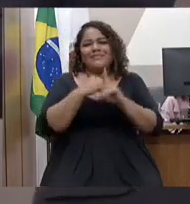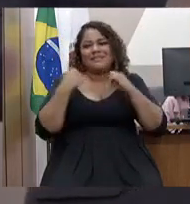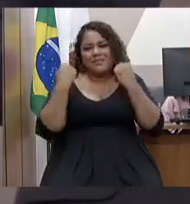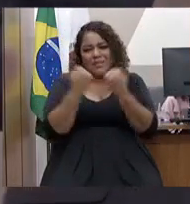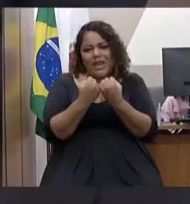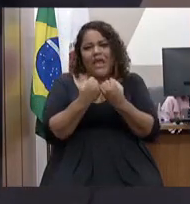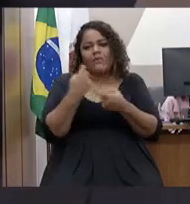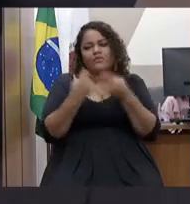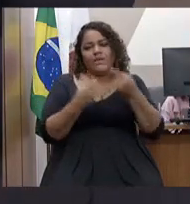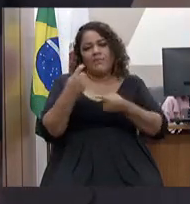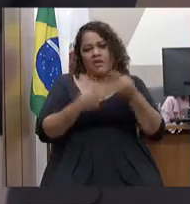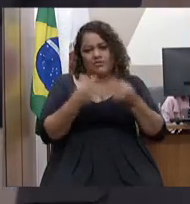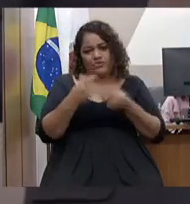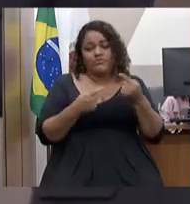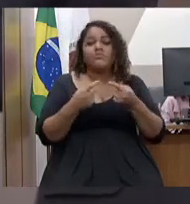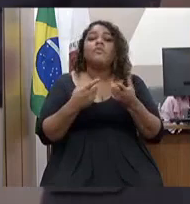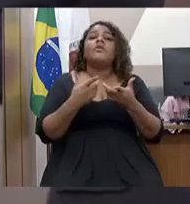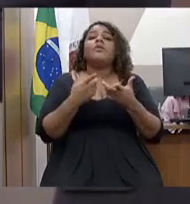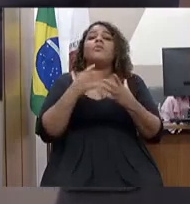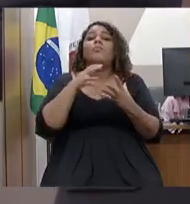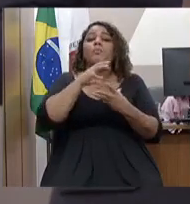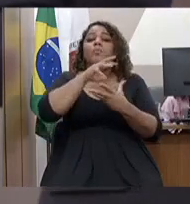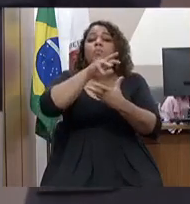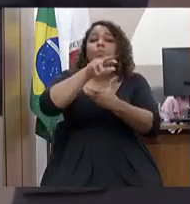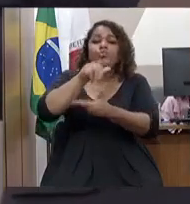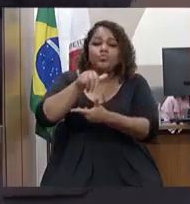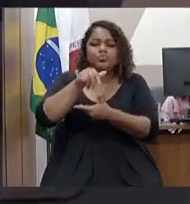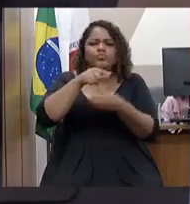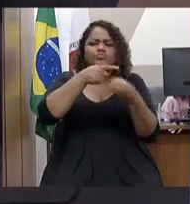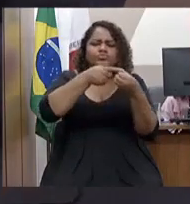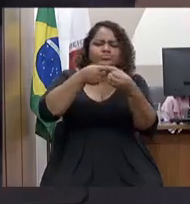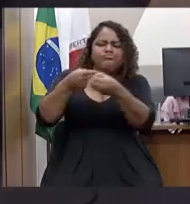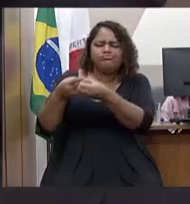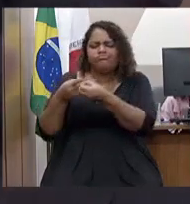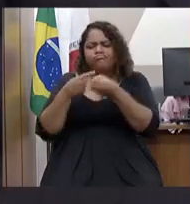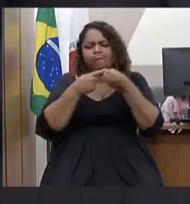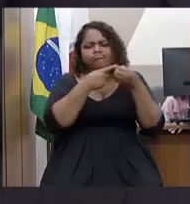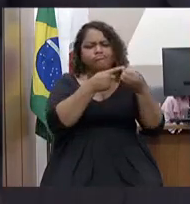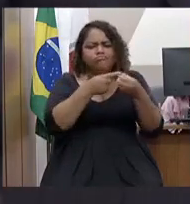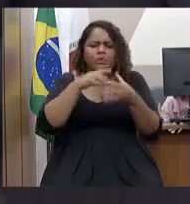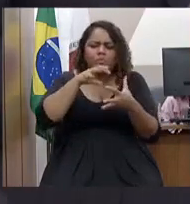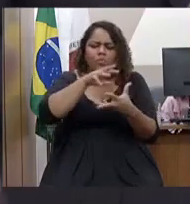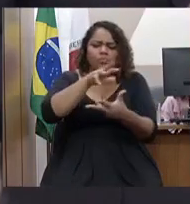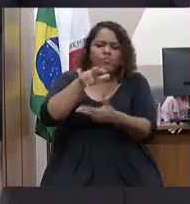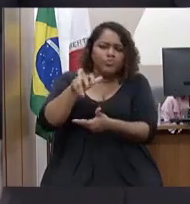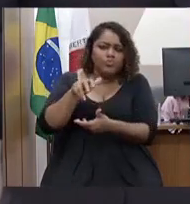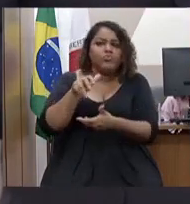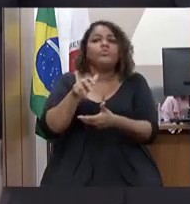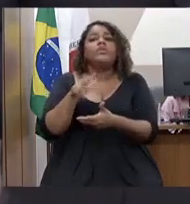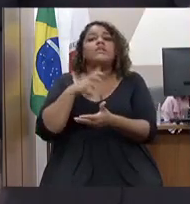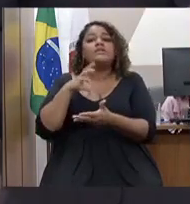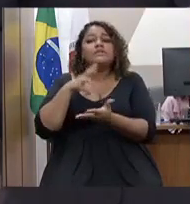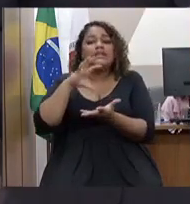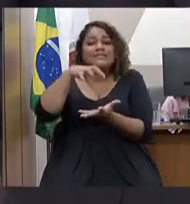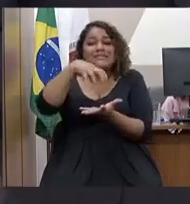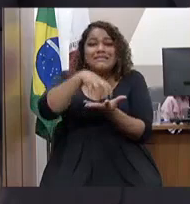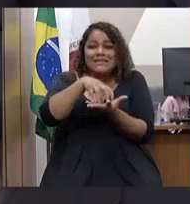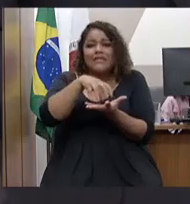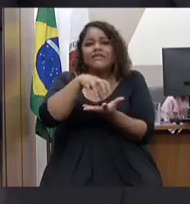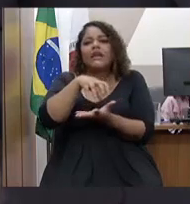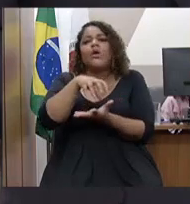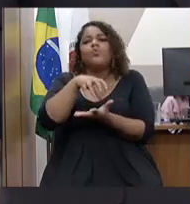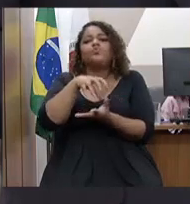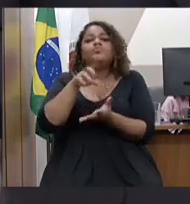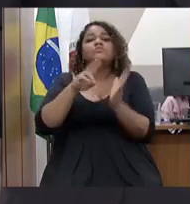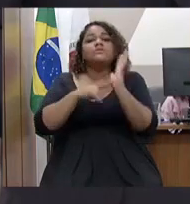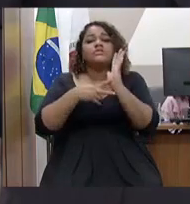no mundo inteiro em várias cidades do mundo as centrais sindicais tanto dos Estados Unidos